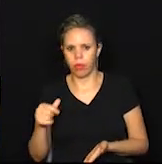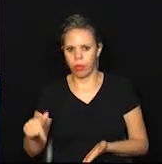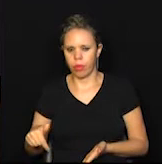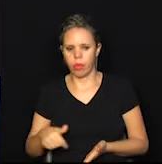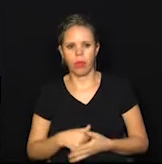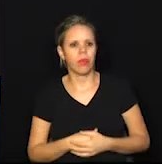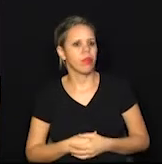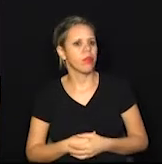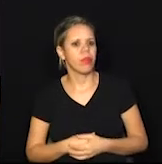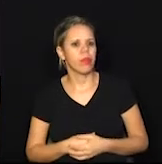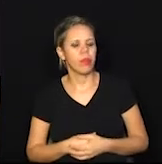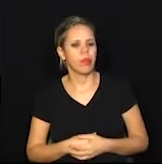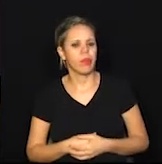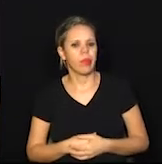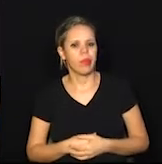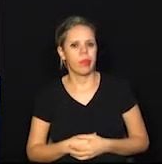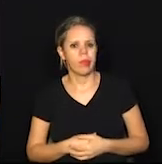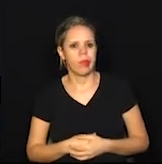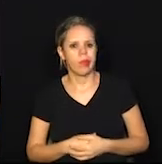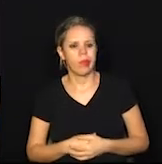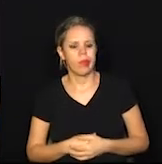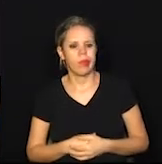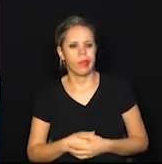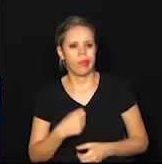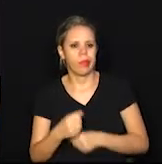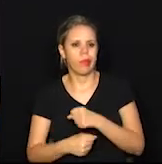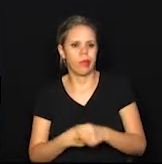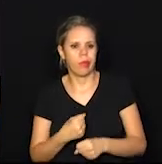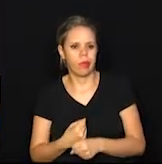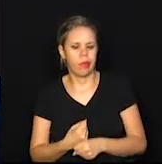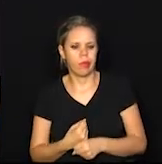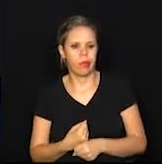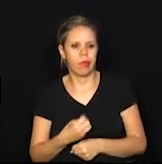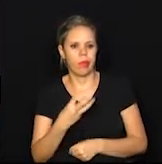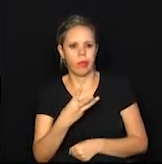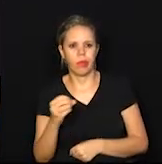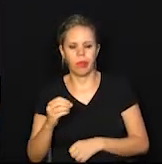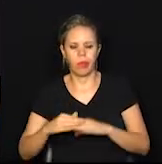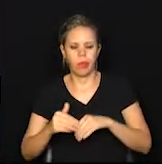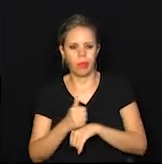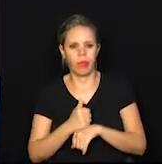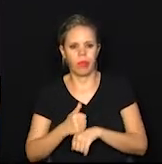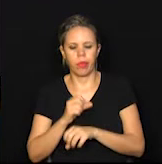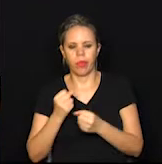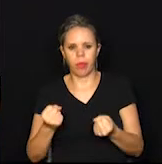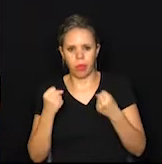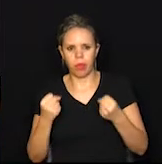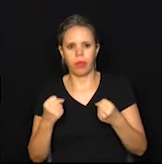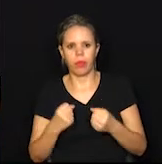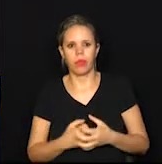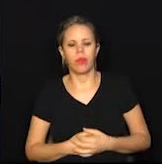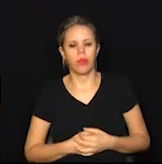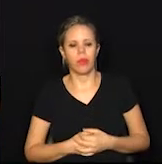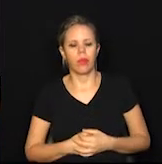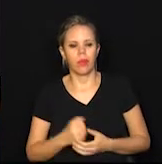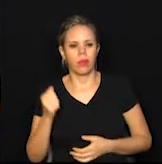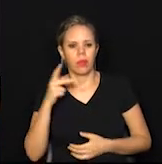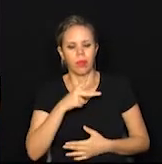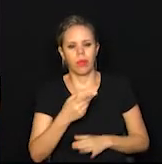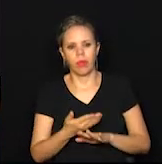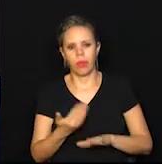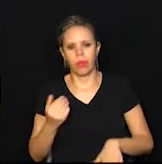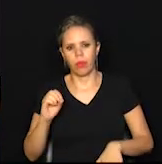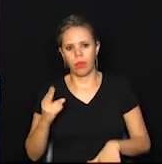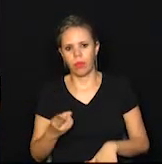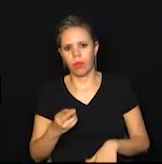2007 até esse ano, a gente tem 30 profissionais de educação física que ou se aposentaram ou